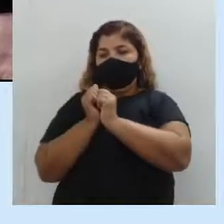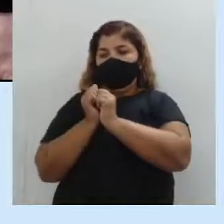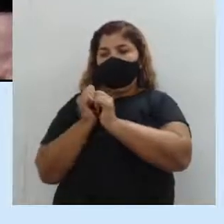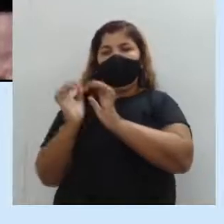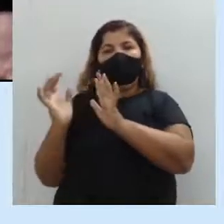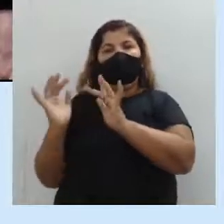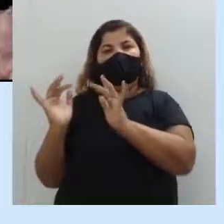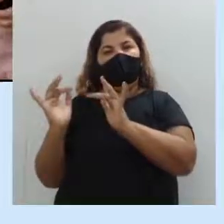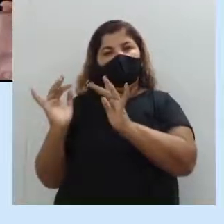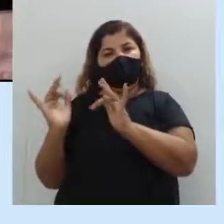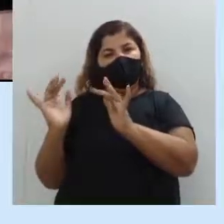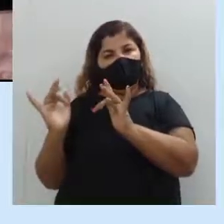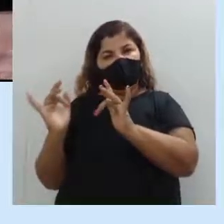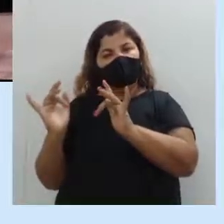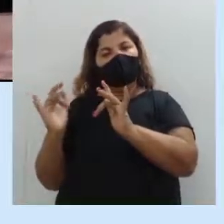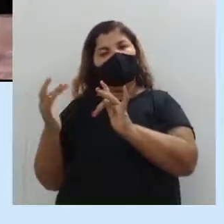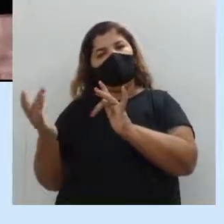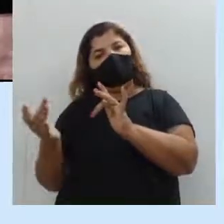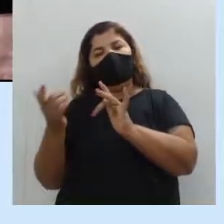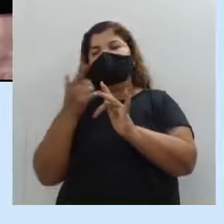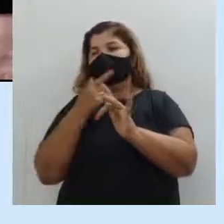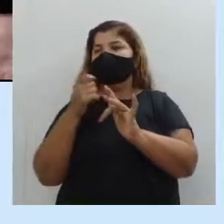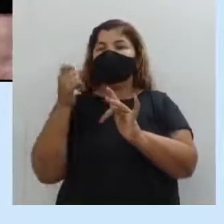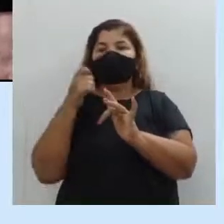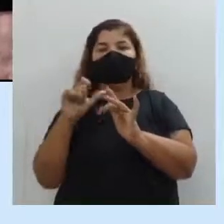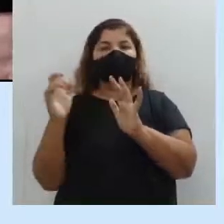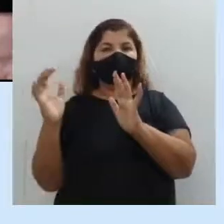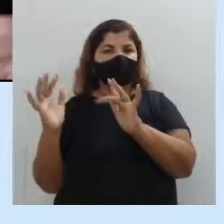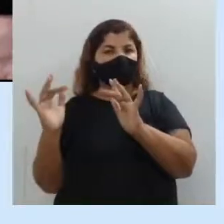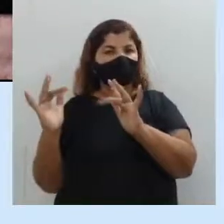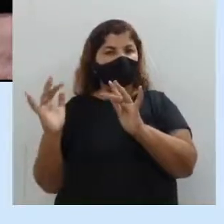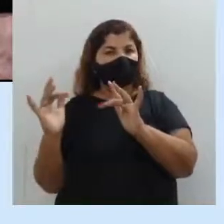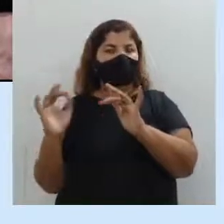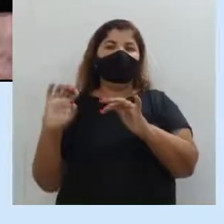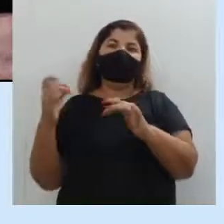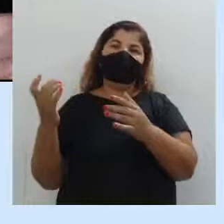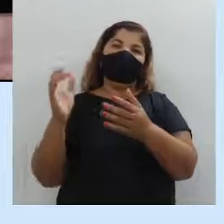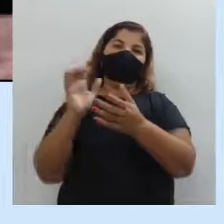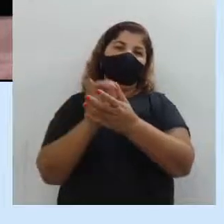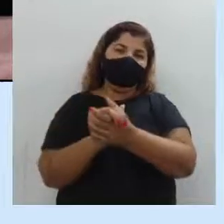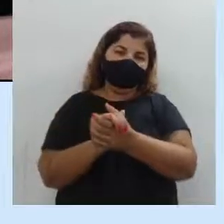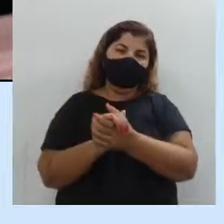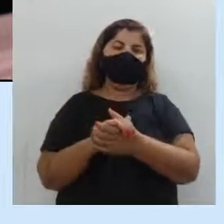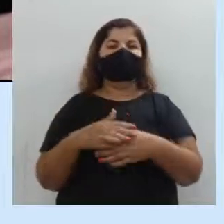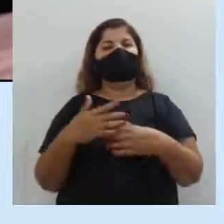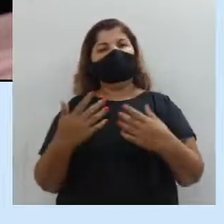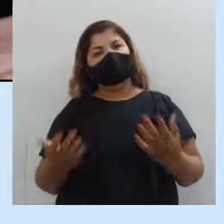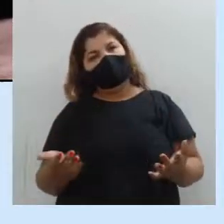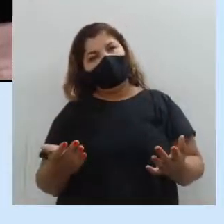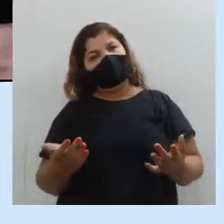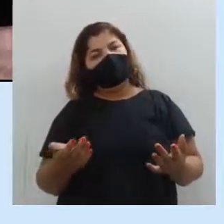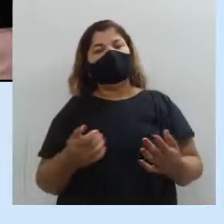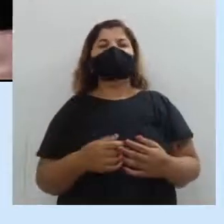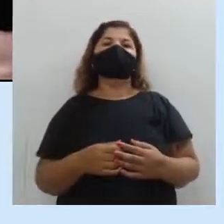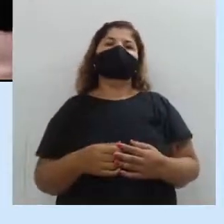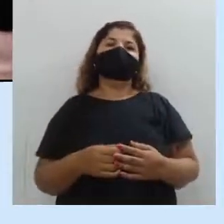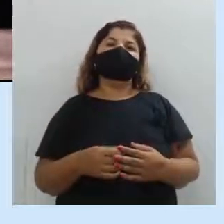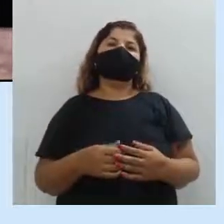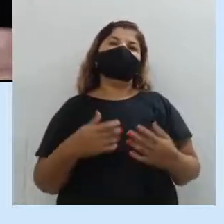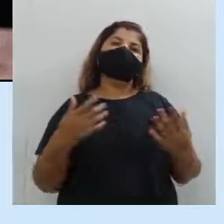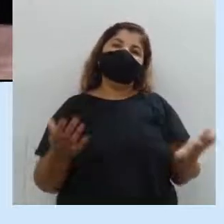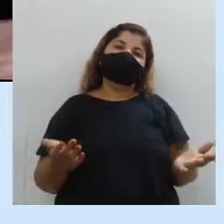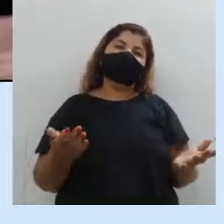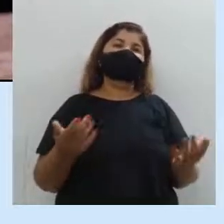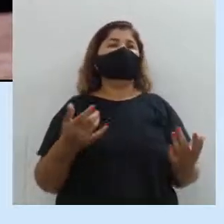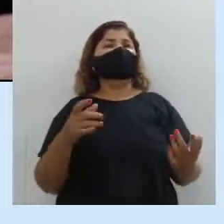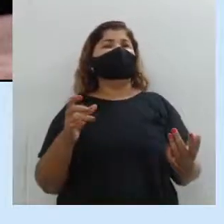a namorada, com o namorado, com a namorada, com o marido, né? Com o